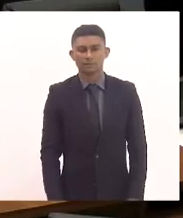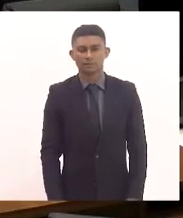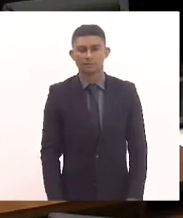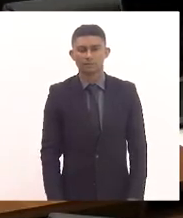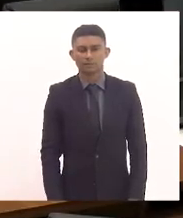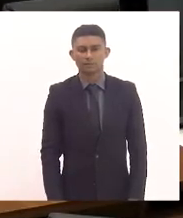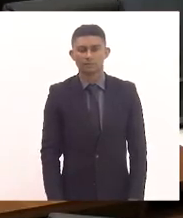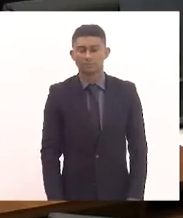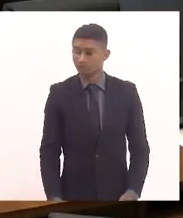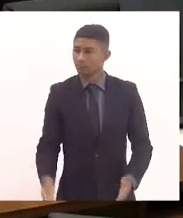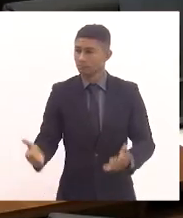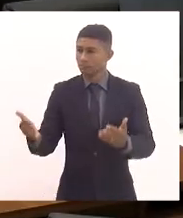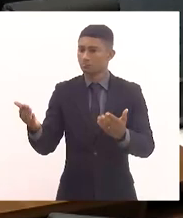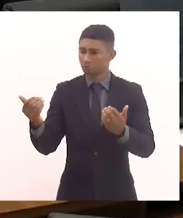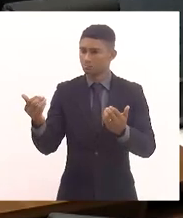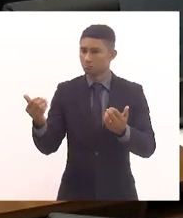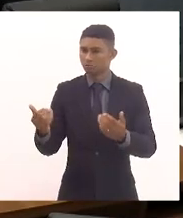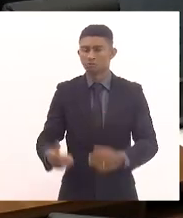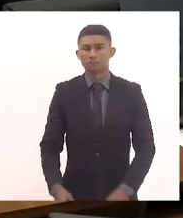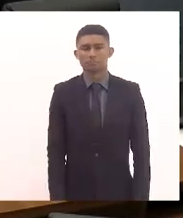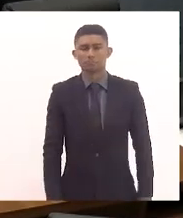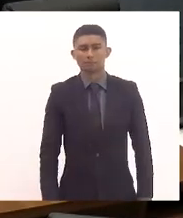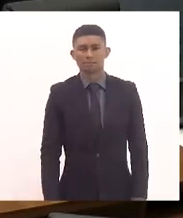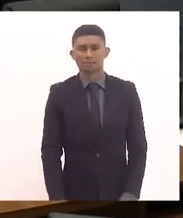Pode vir aqui.